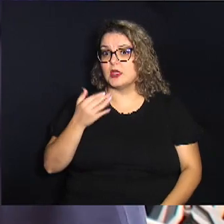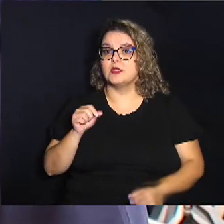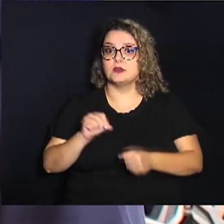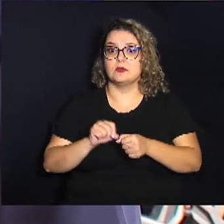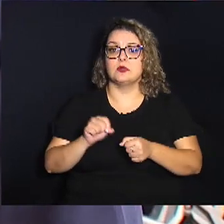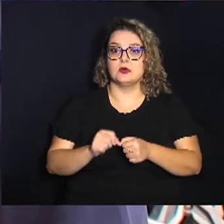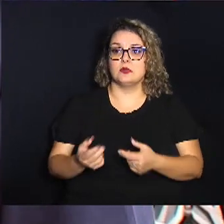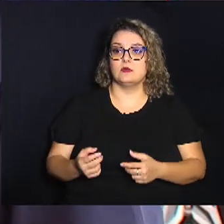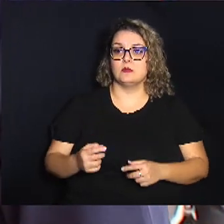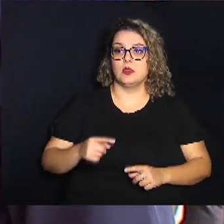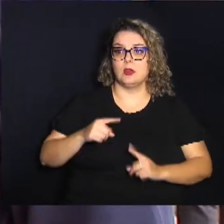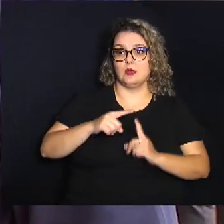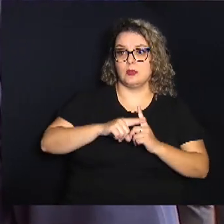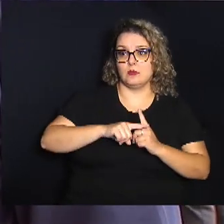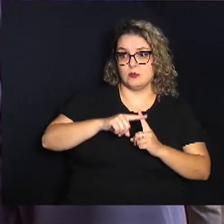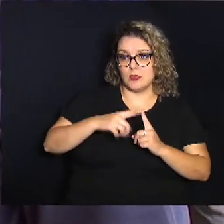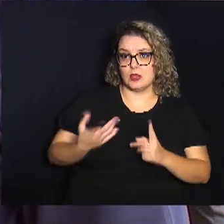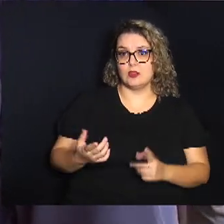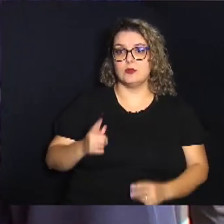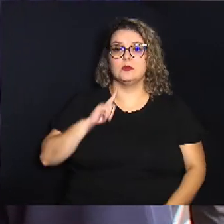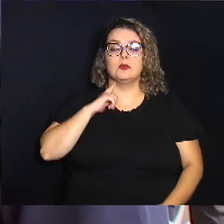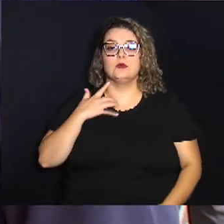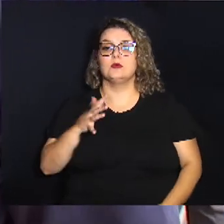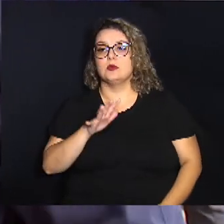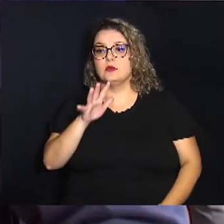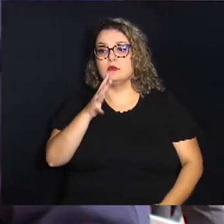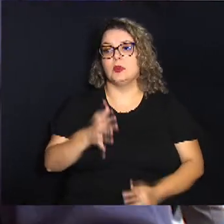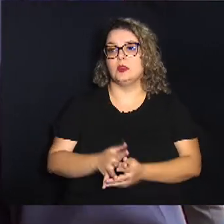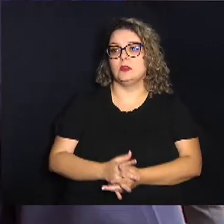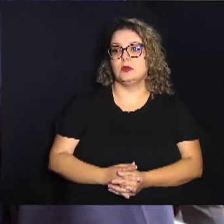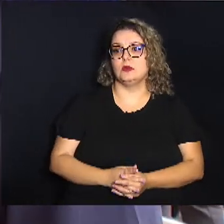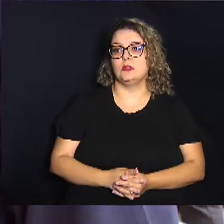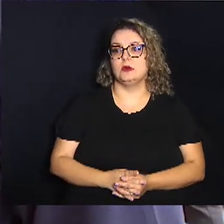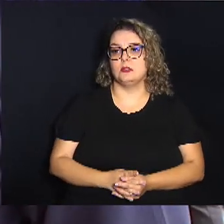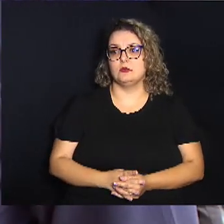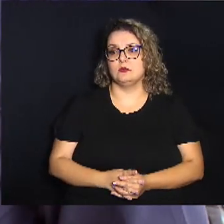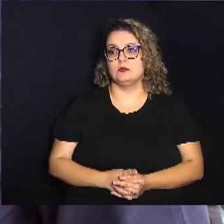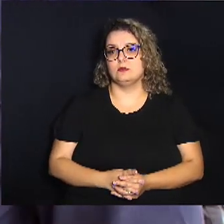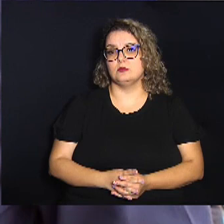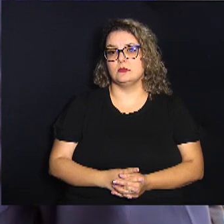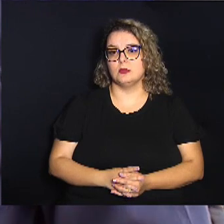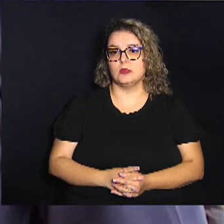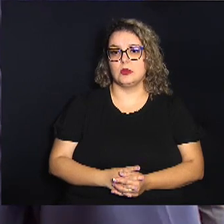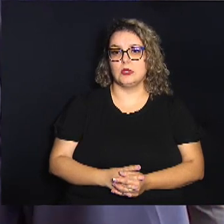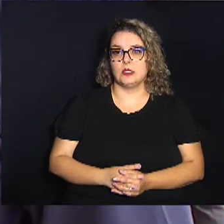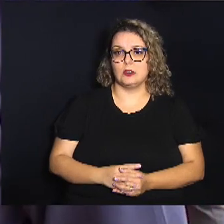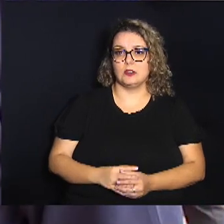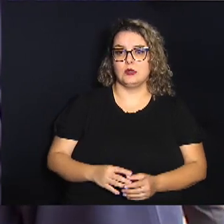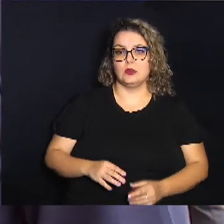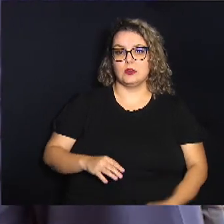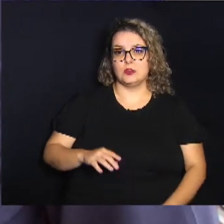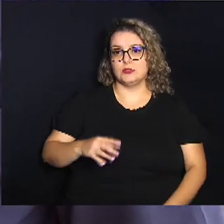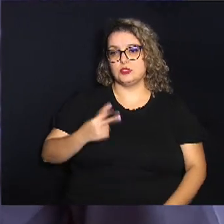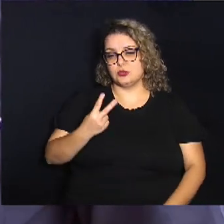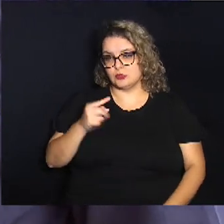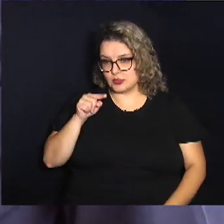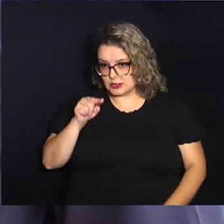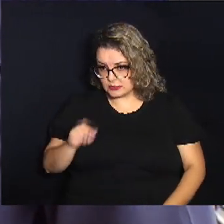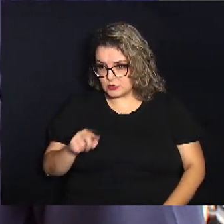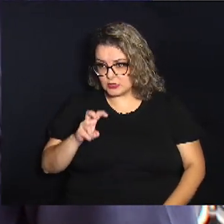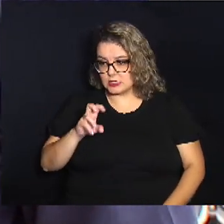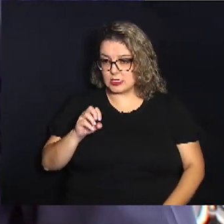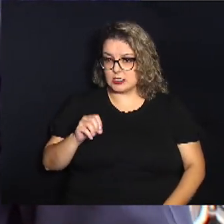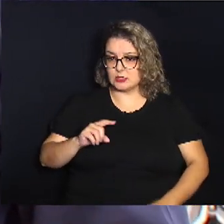a medição do gás poluente numa marcha elevada de 2.500 giro